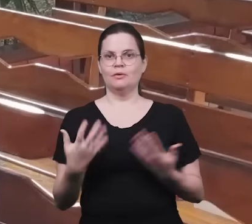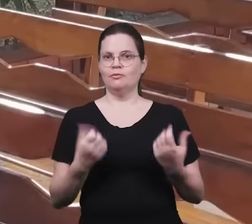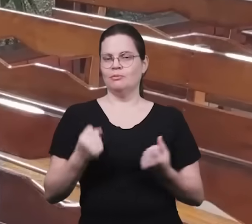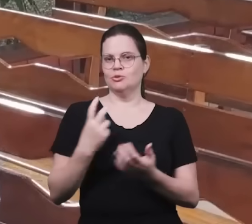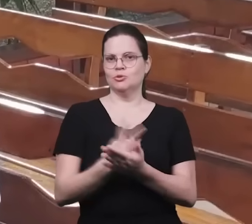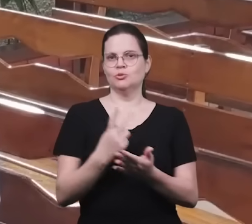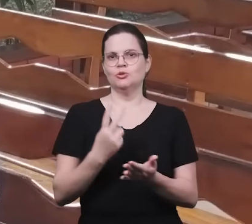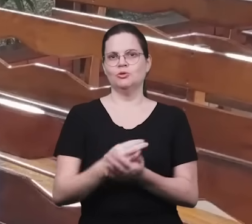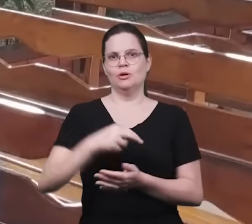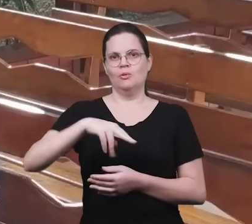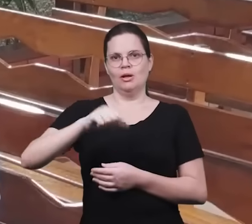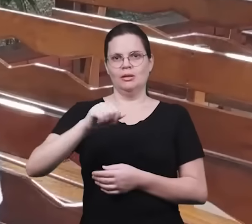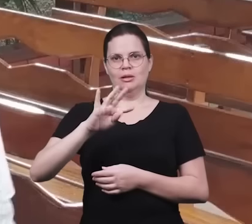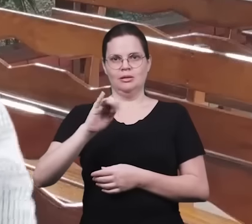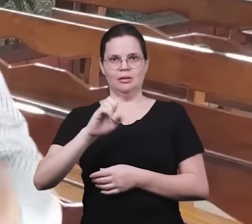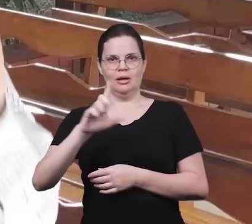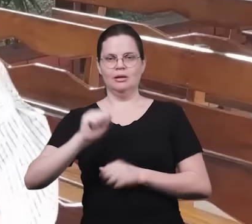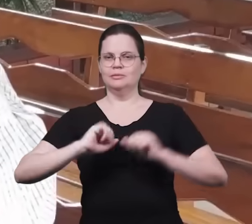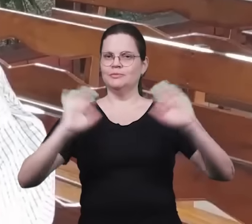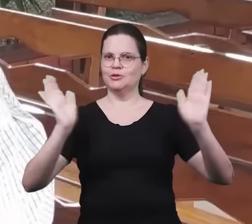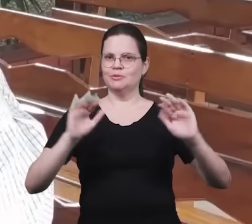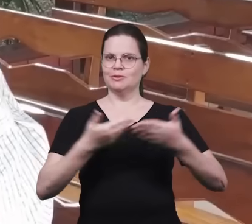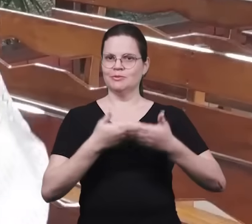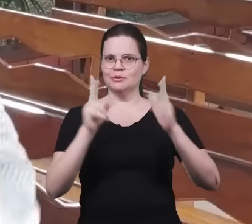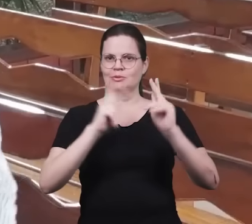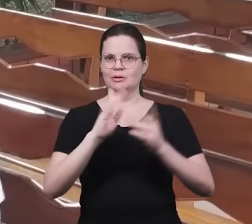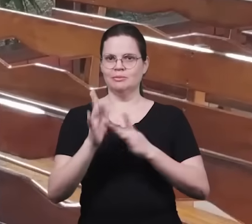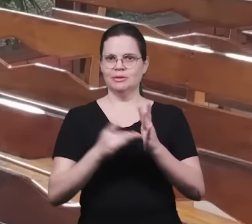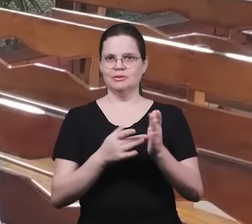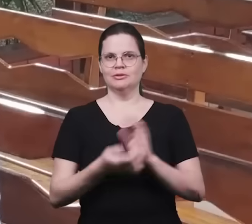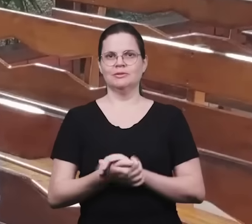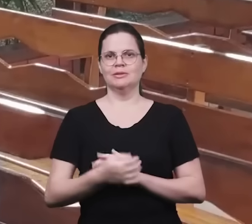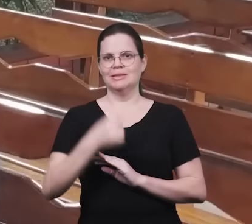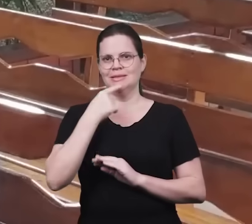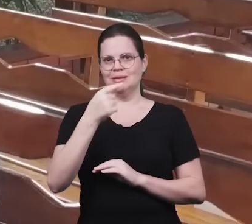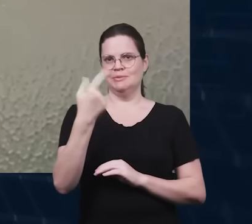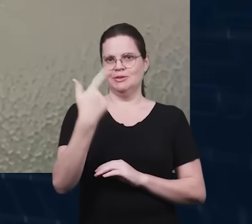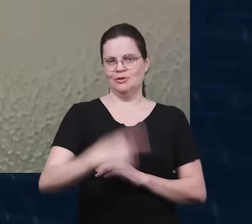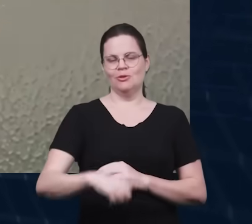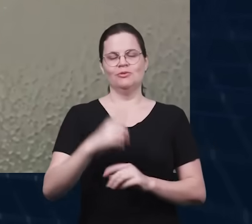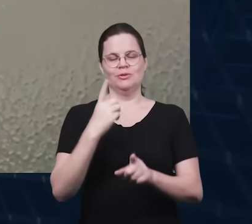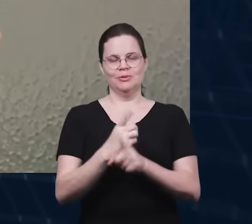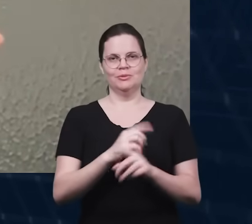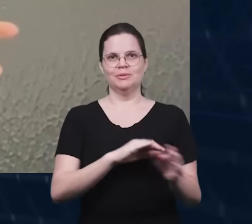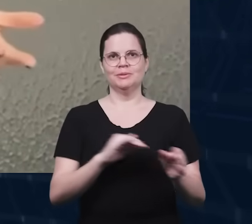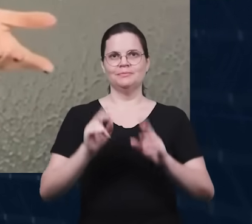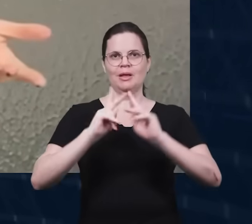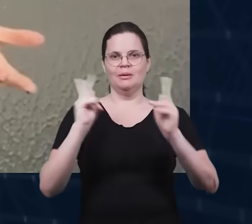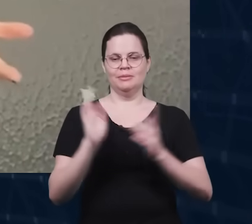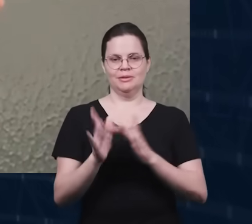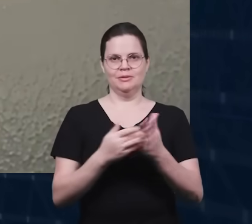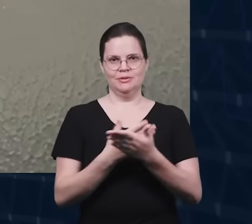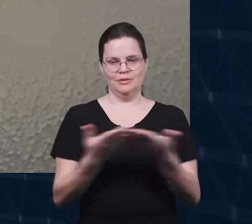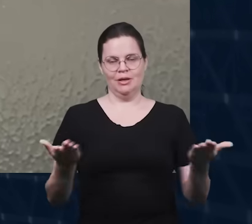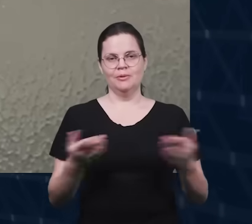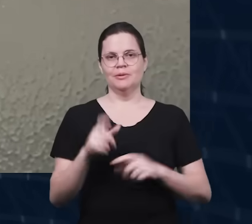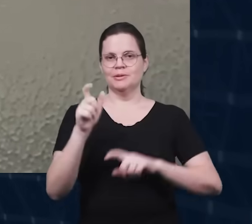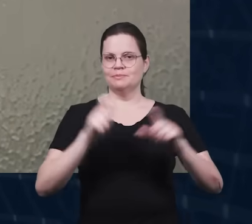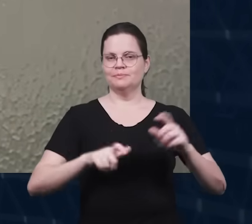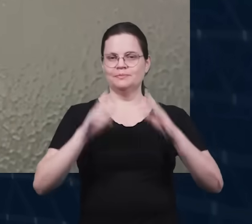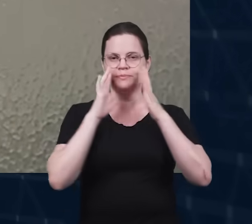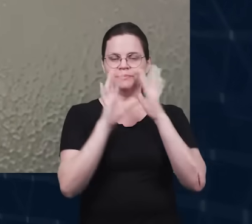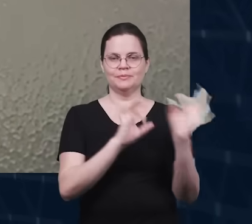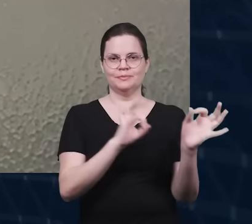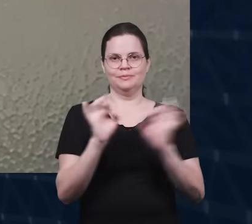Natália Bento e eu me despeço de todos com a paz do Senhor Jesus. Até semana que vem. A paz do Senhor Jesus, irmão Hilton, e a todos